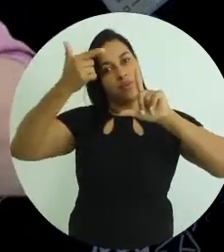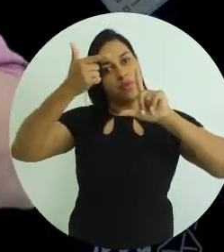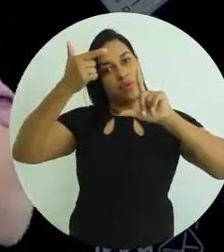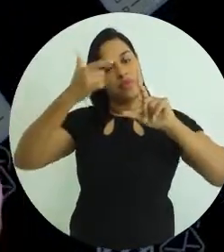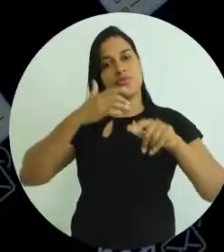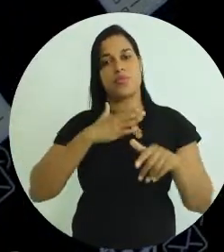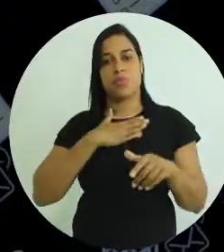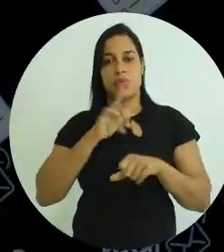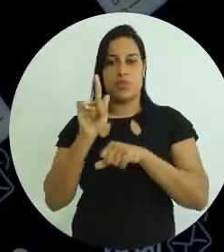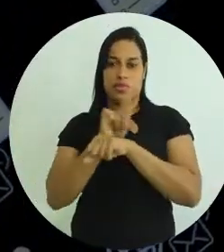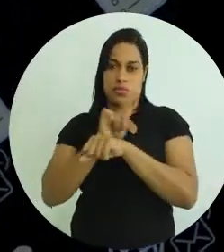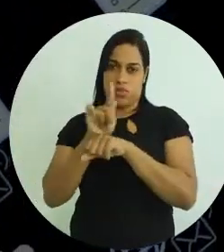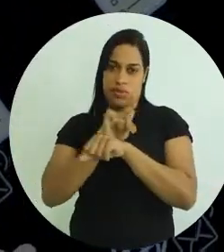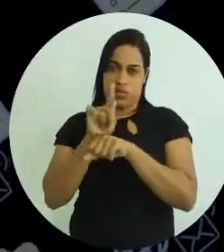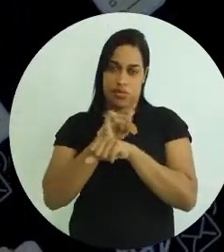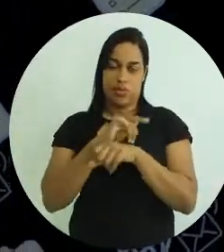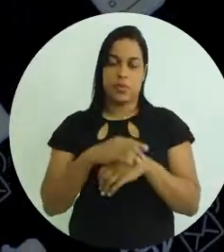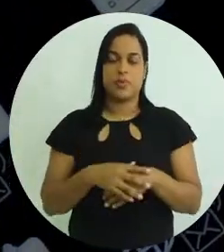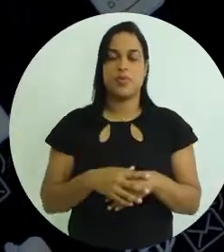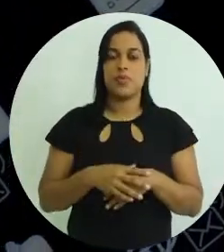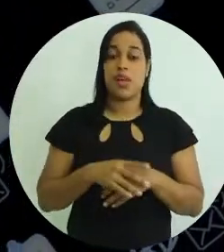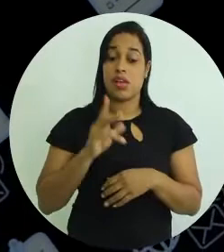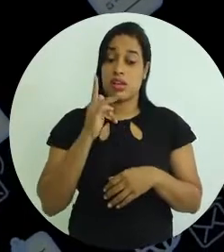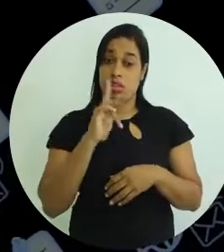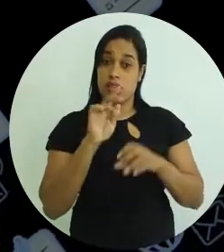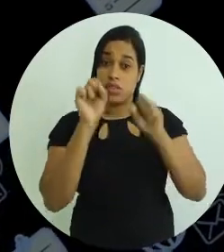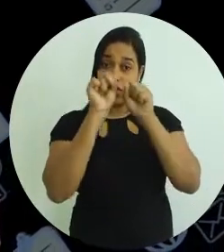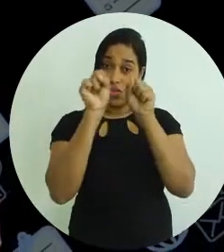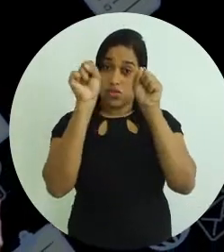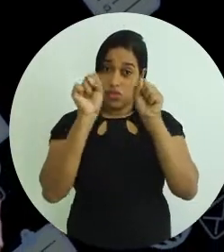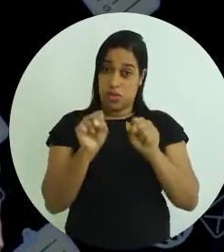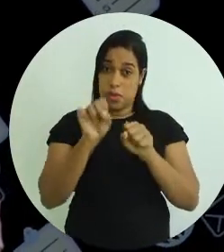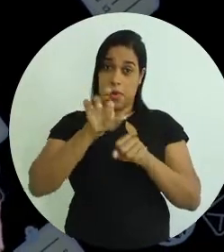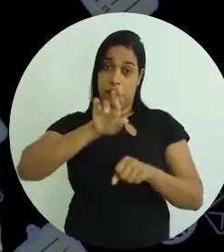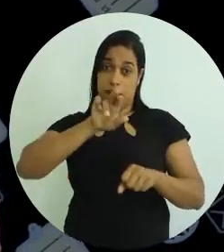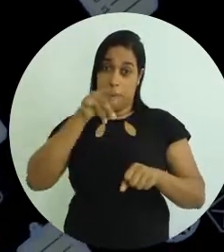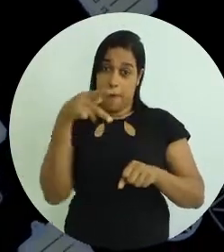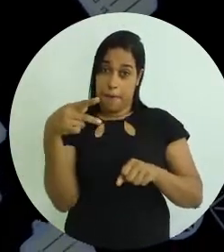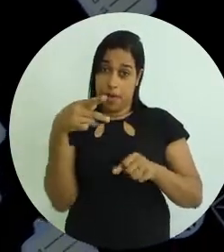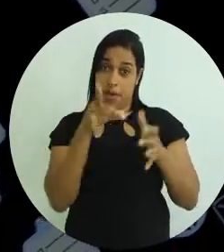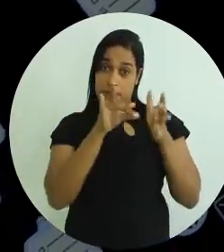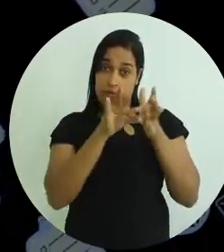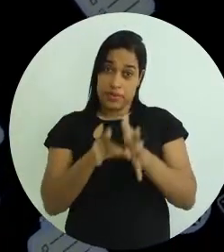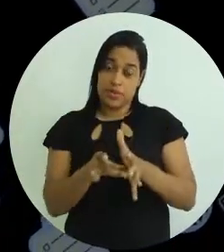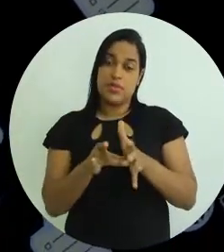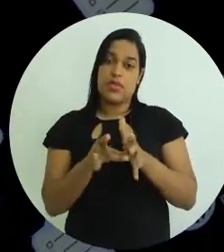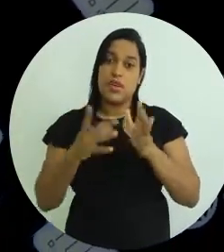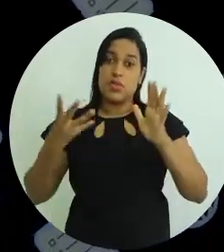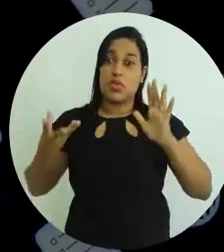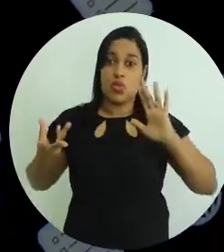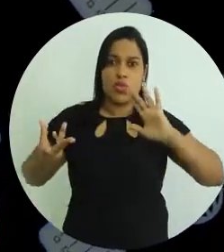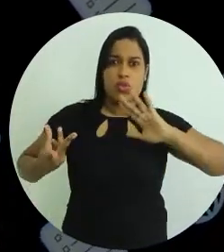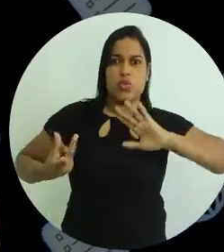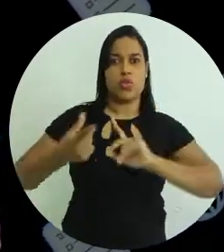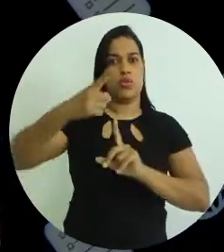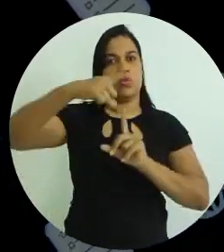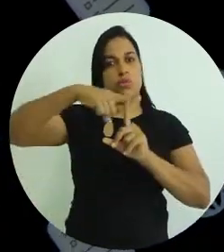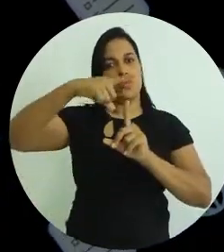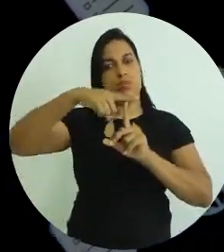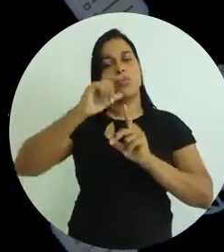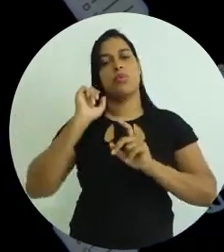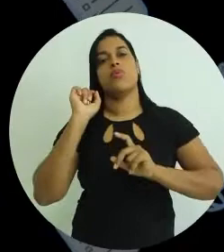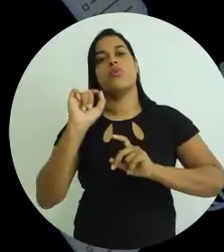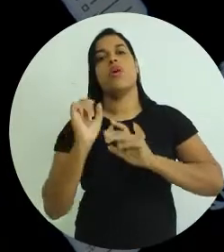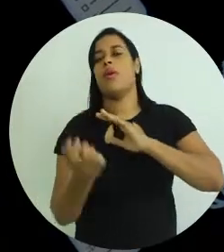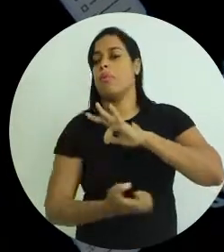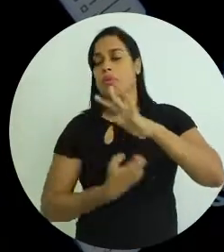minha gestão. Então é por isso que esses sistemas ERPs eles podem ser implantados em praticamente todo tipo de empresa. Qualquer